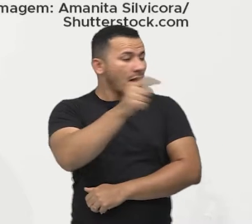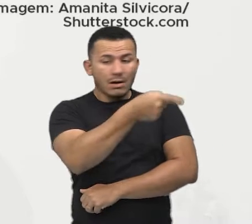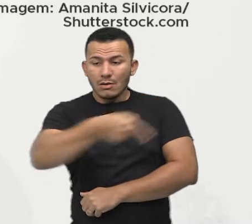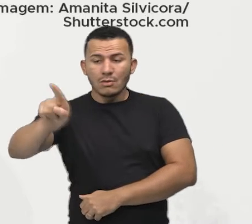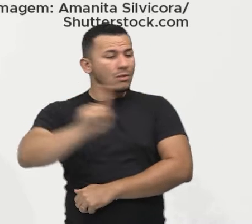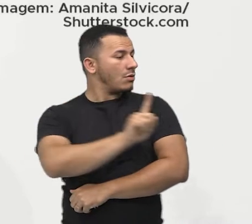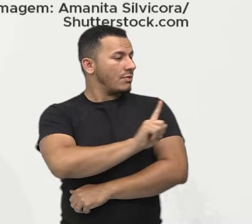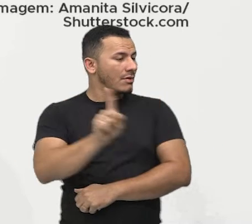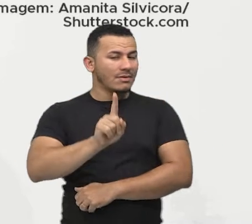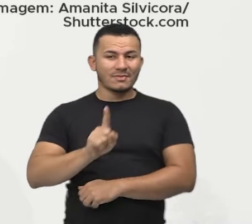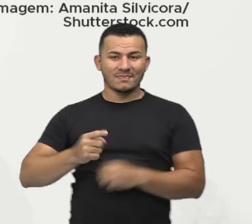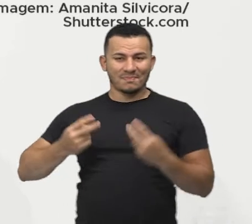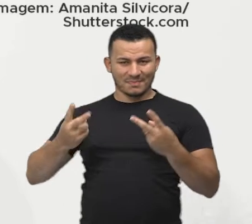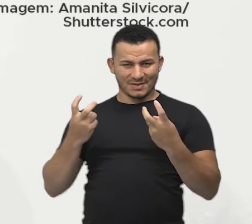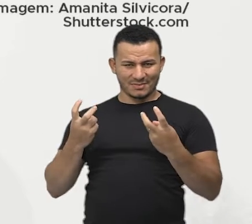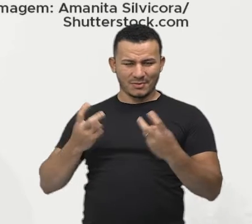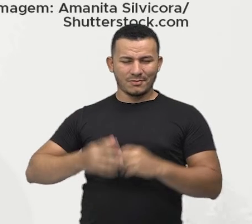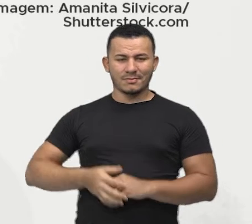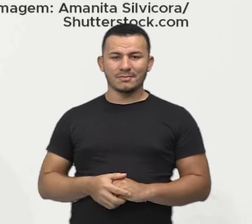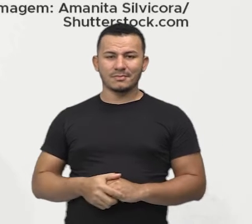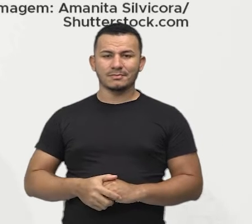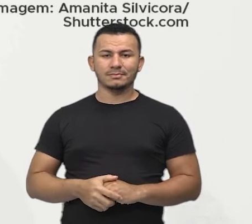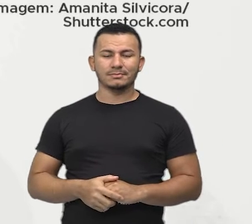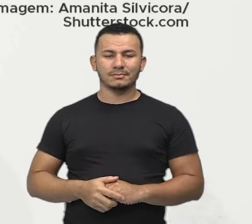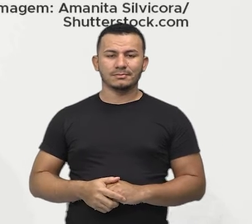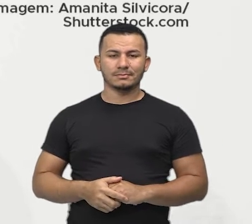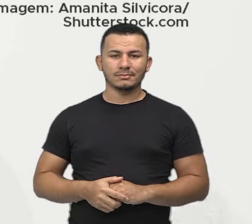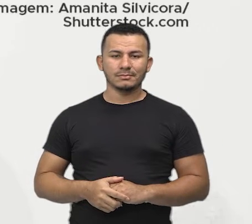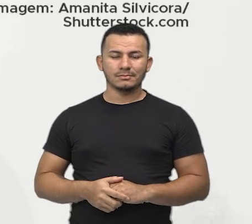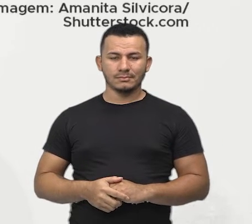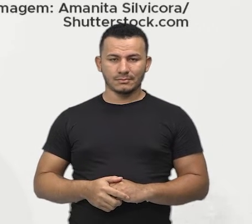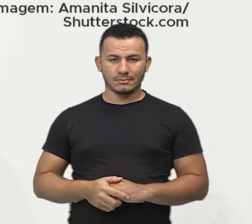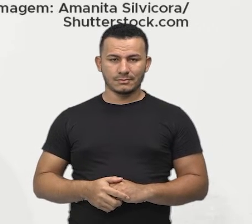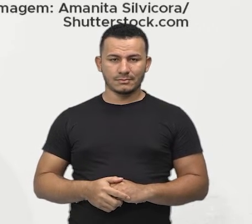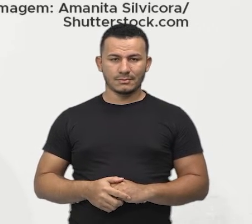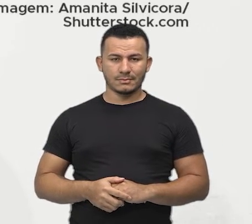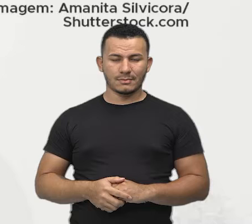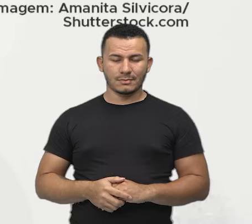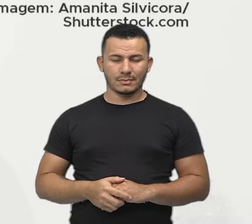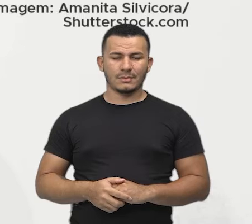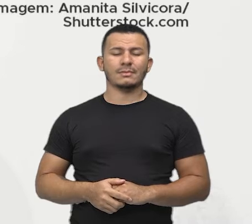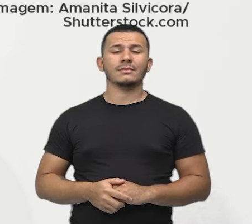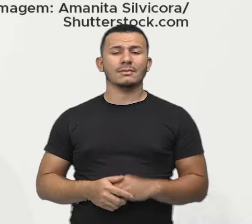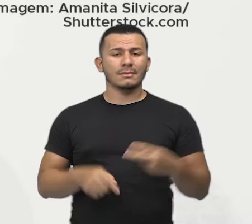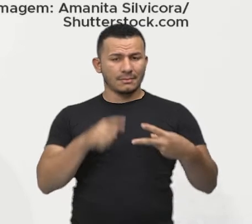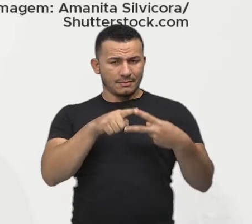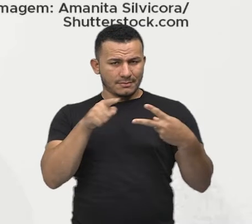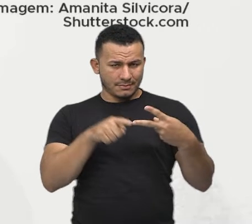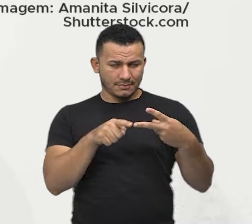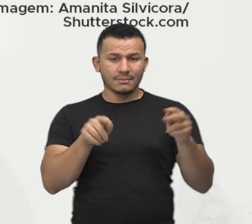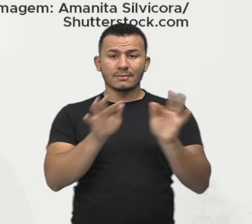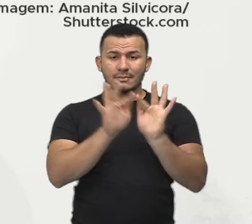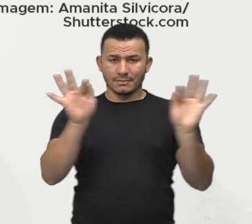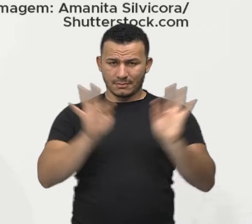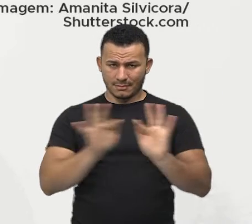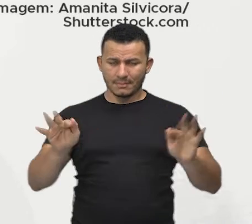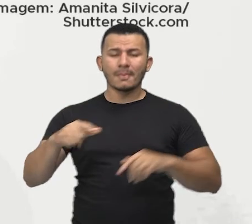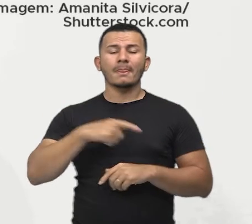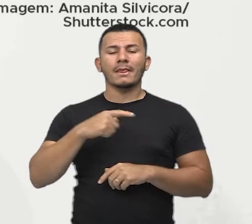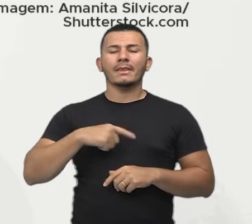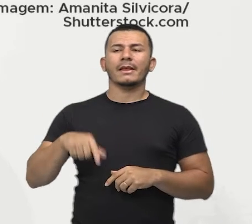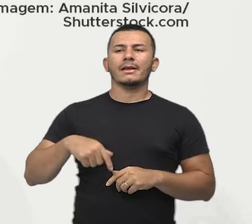elemento negativo está presente, a palavra não. Ok? Então, observem que esta frase é aquela que exprime